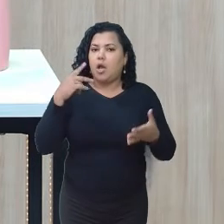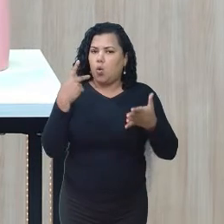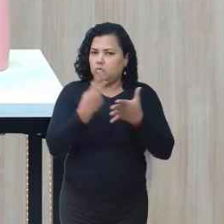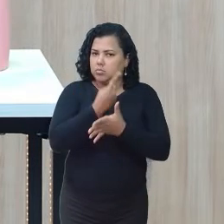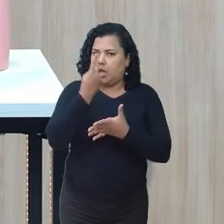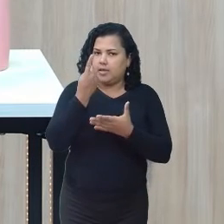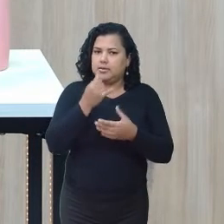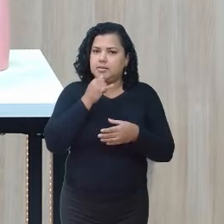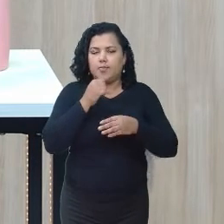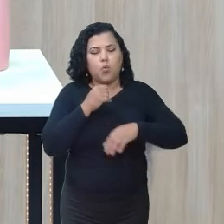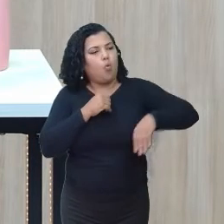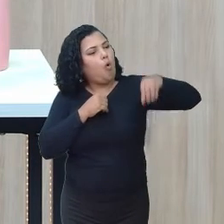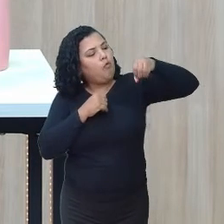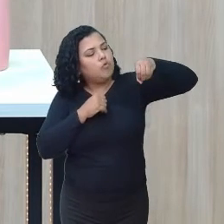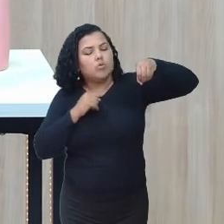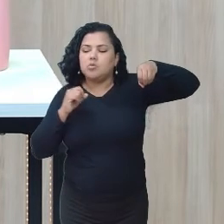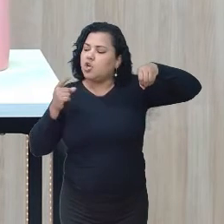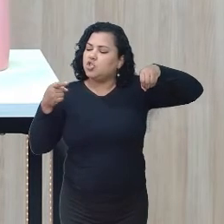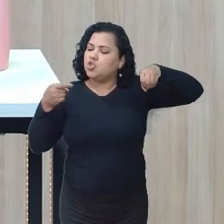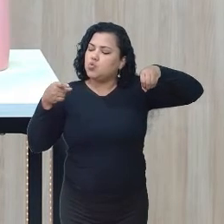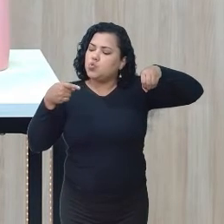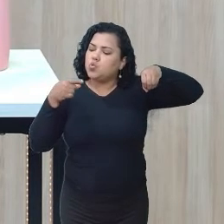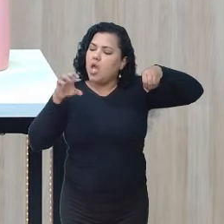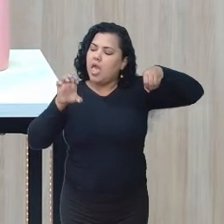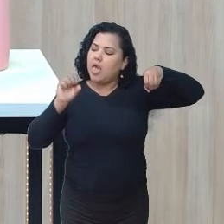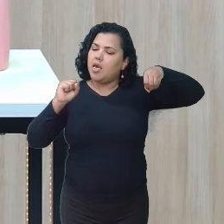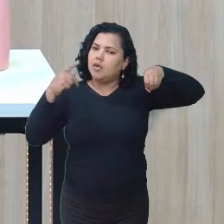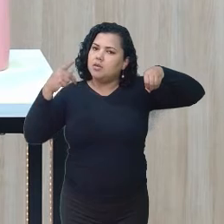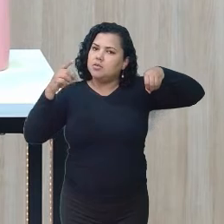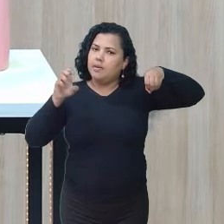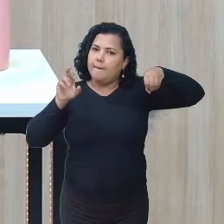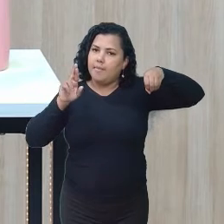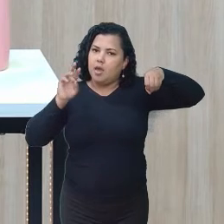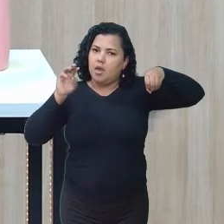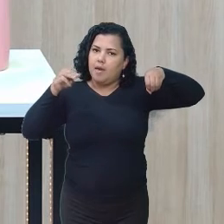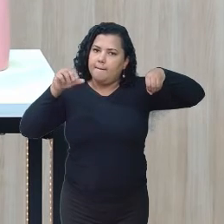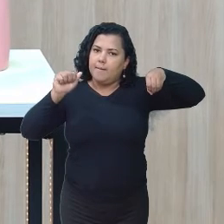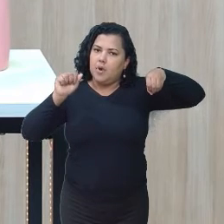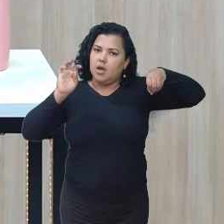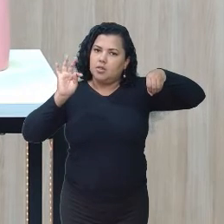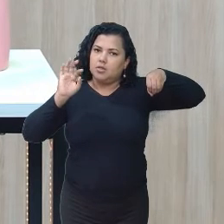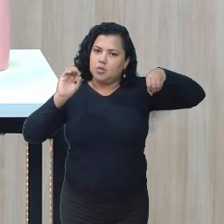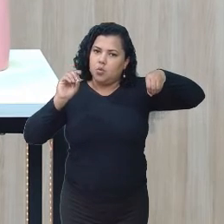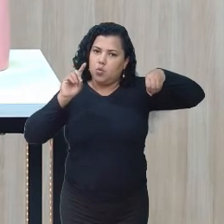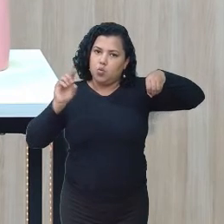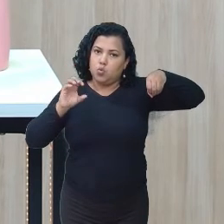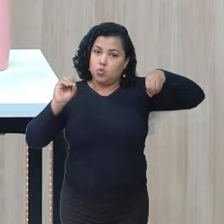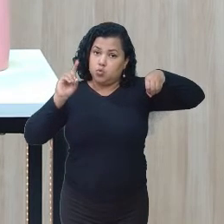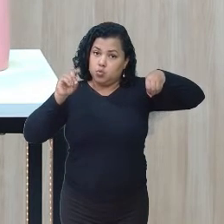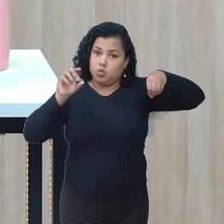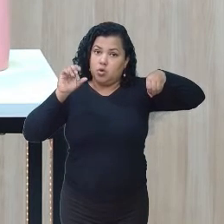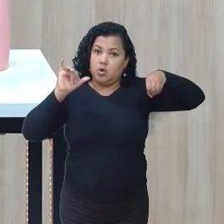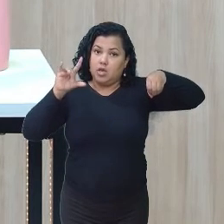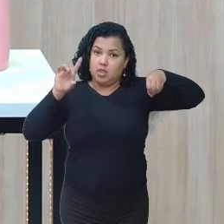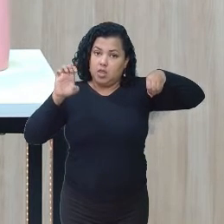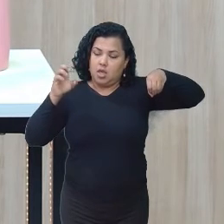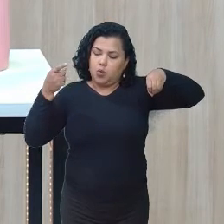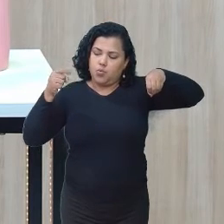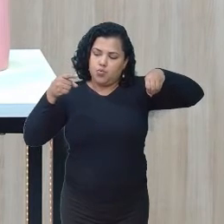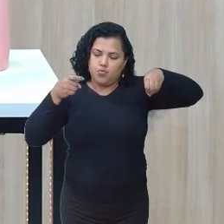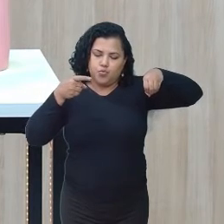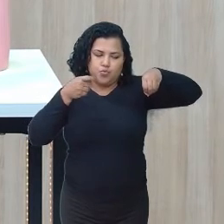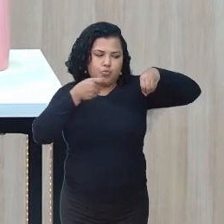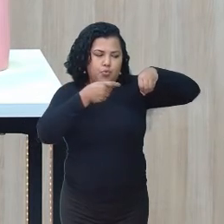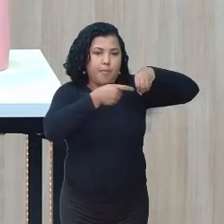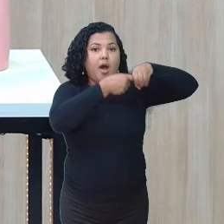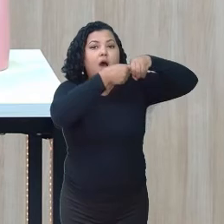o encontro, né, do óvulo com o espermatozoide, então ele passa a ser chamado de óvulo, tá